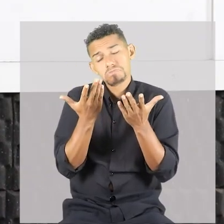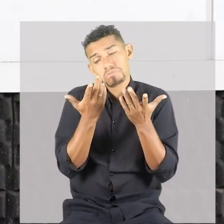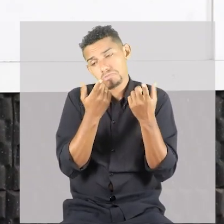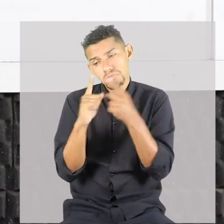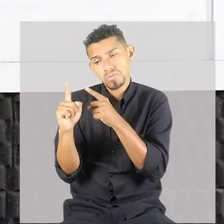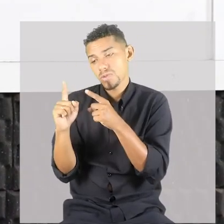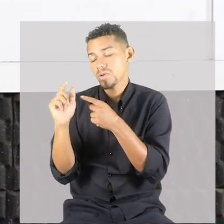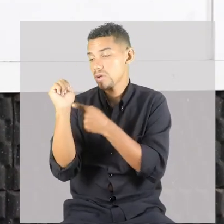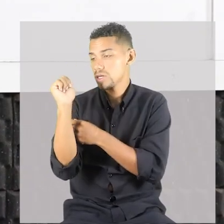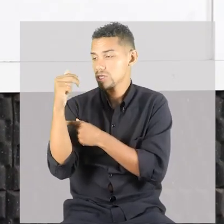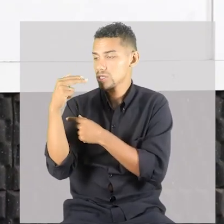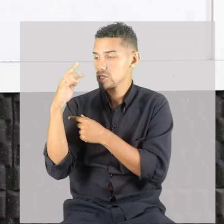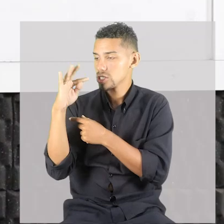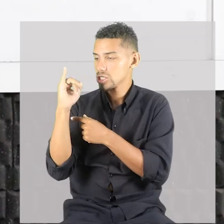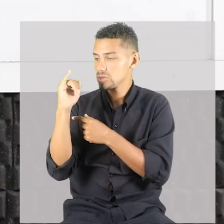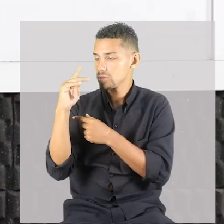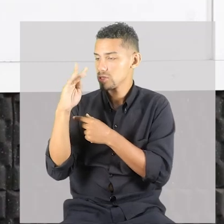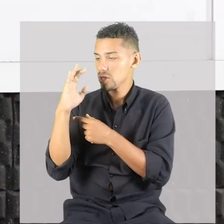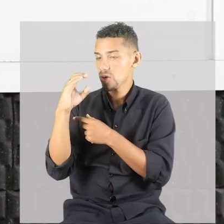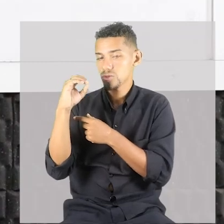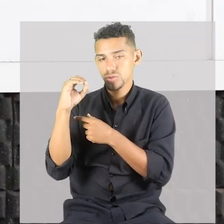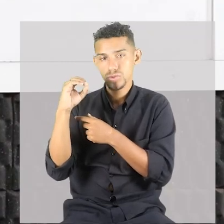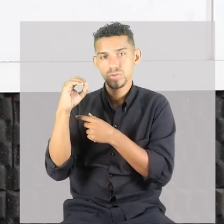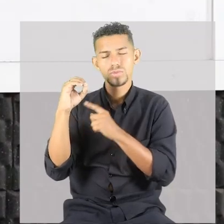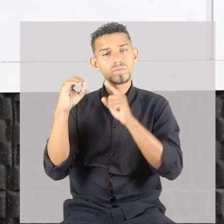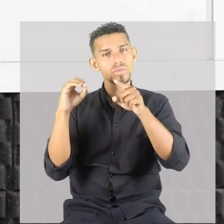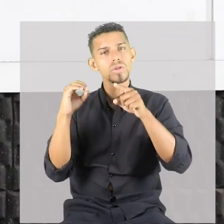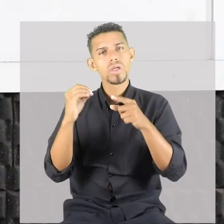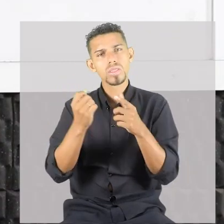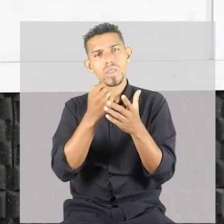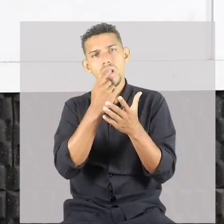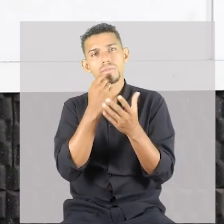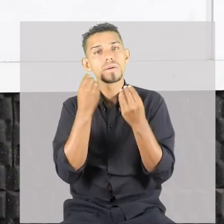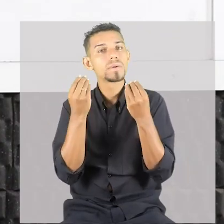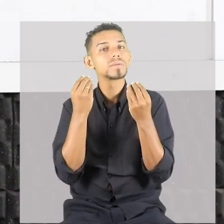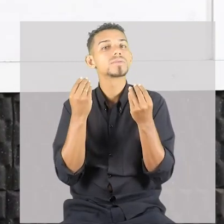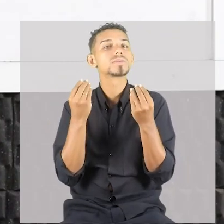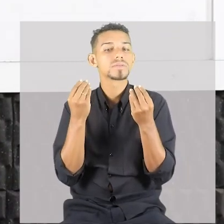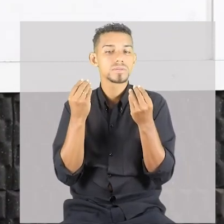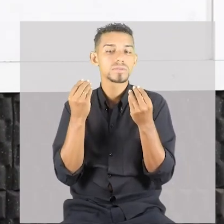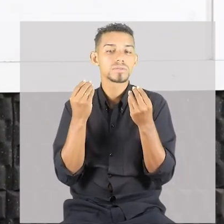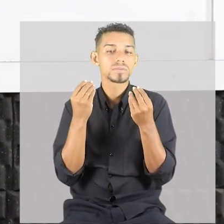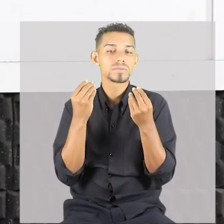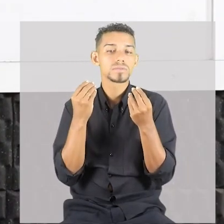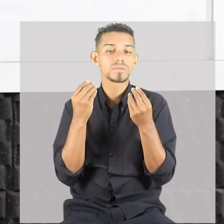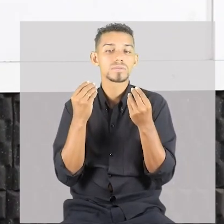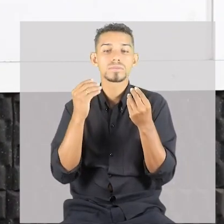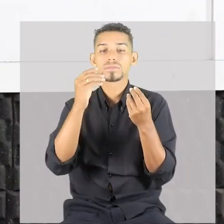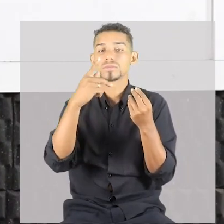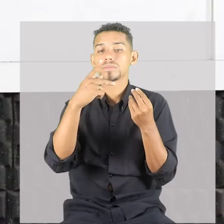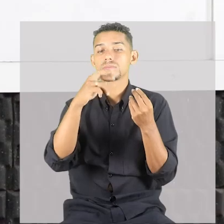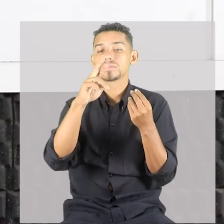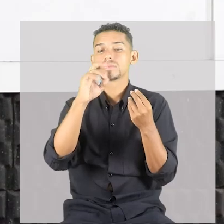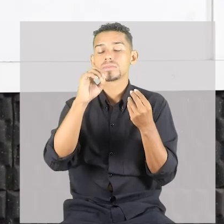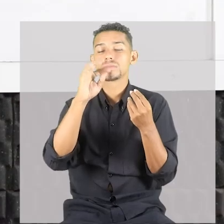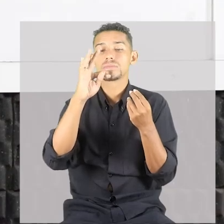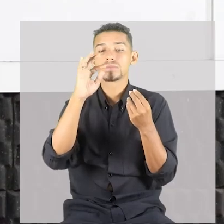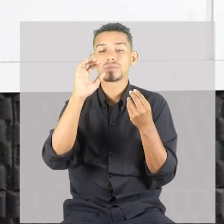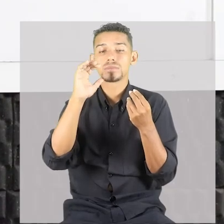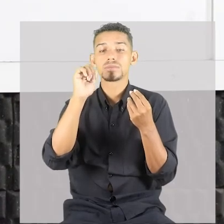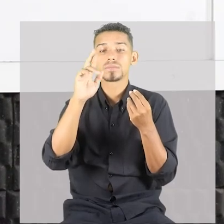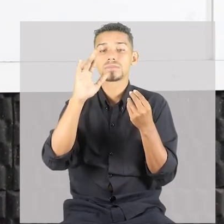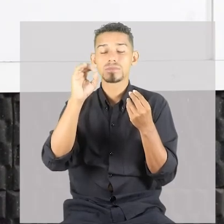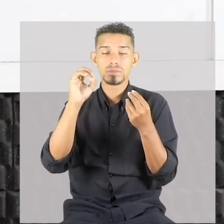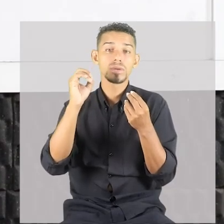combatido com antibiótico. E aí você, na sua casa, você toma antibiótico para matar o quê? Organismo que é procarionte. Exatamente.